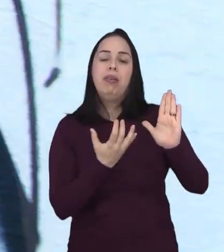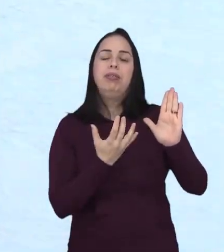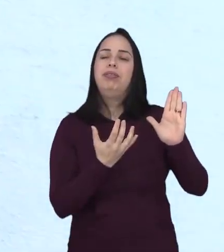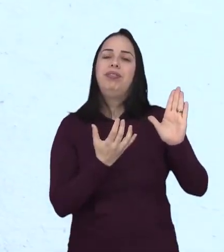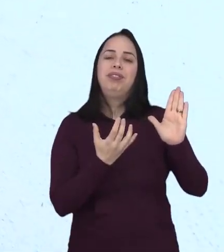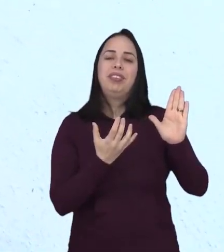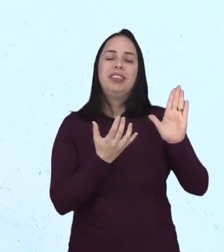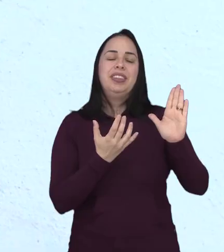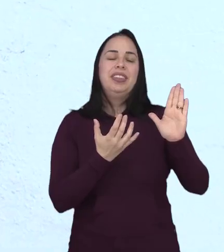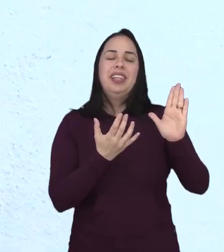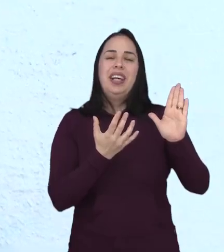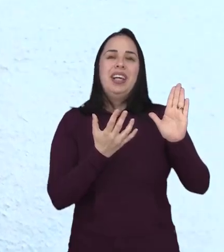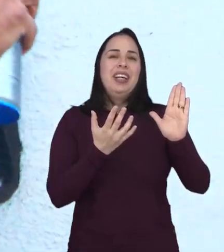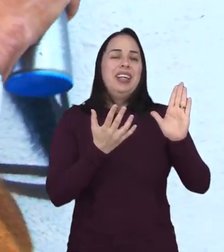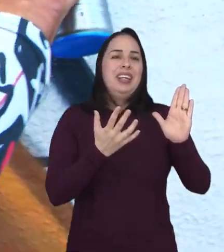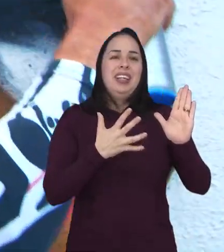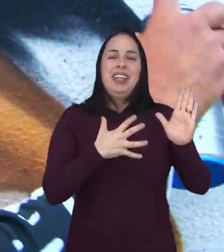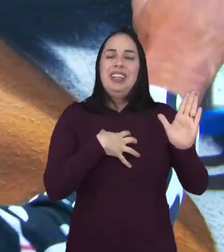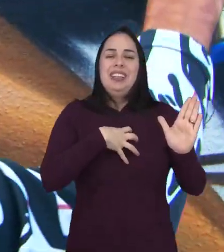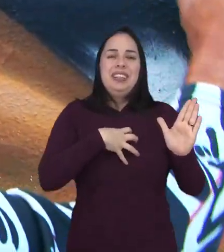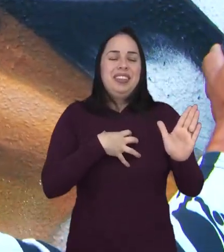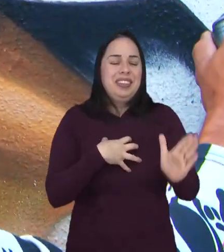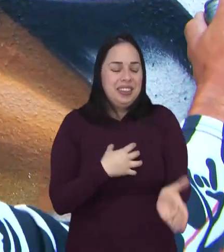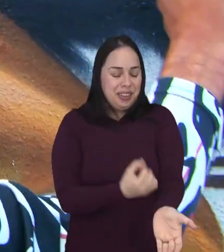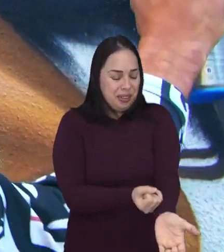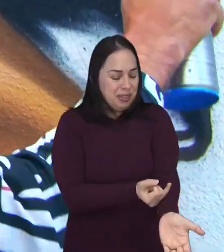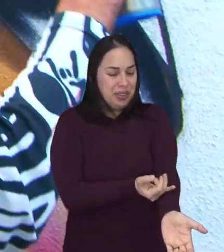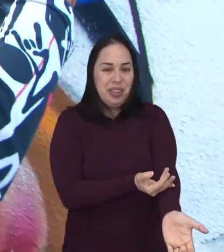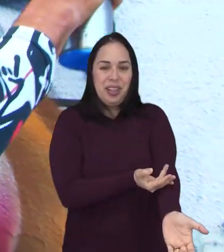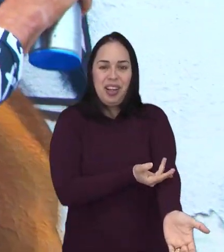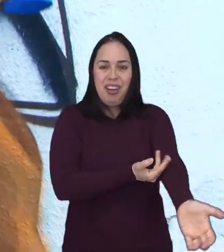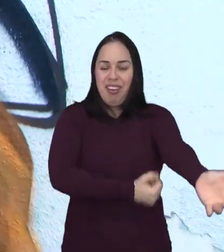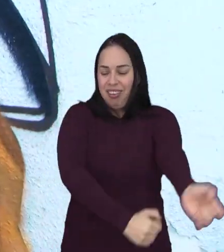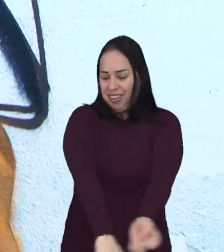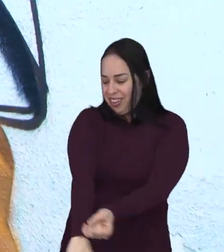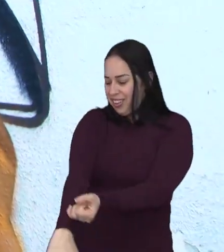é o sangue pulsando de tinta.